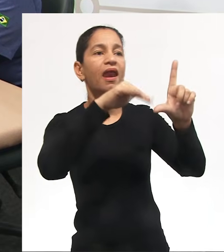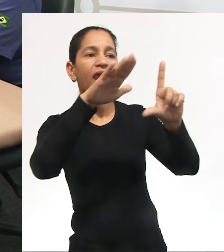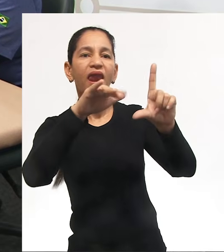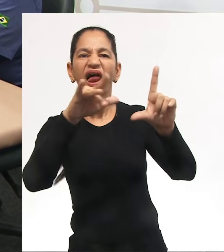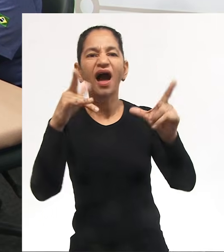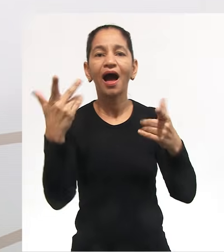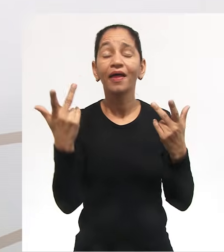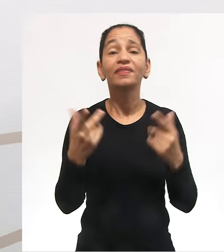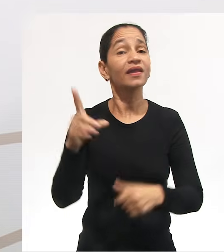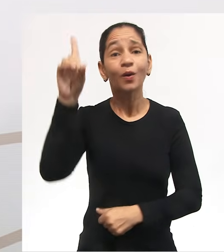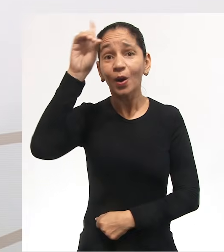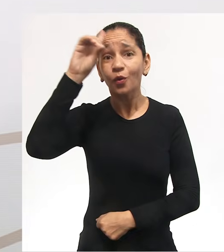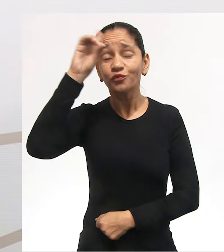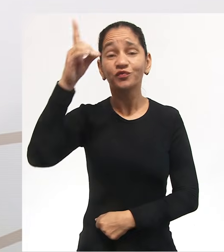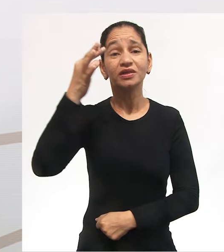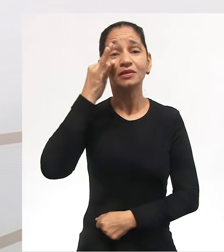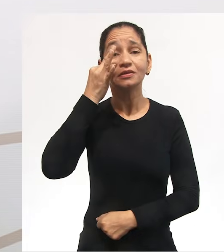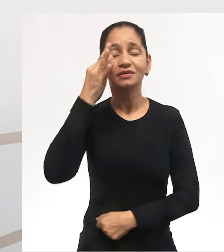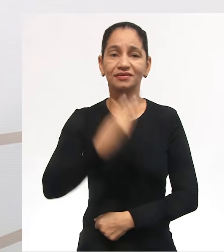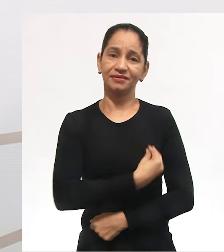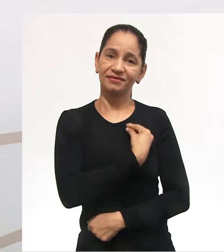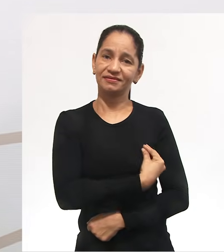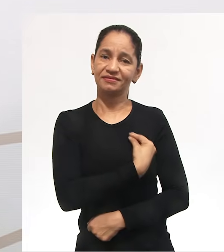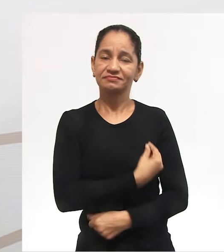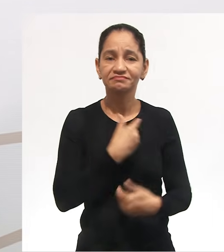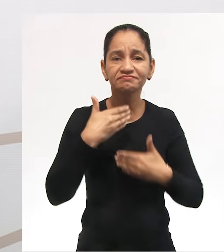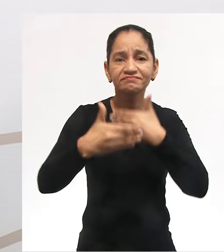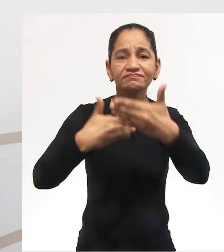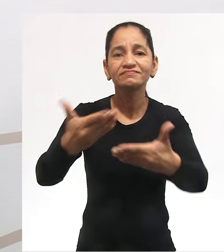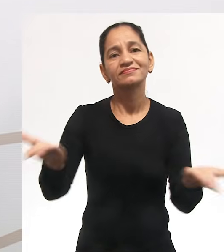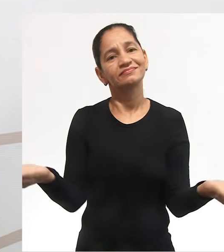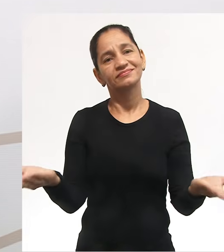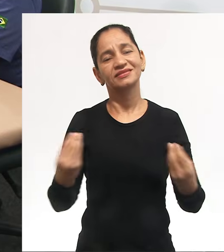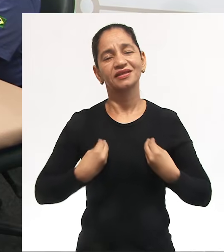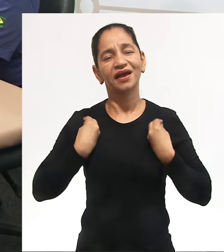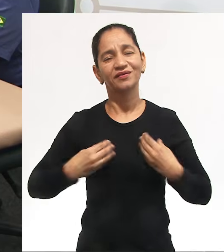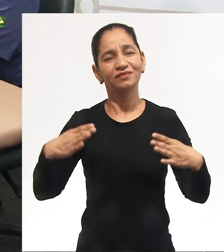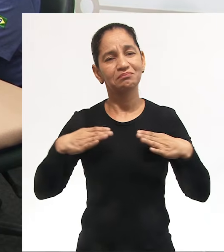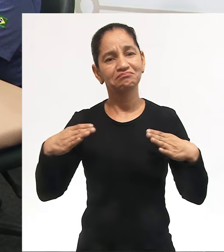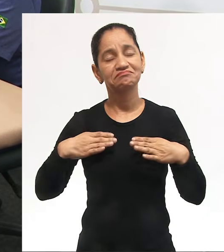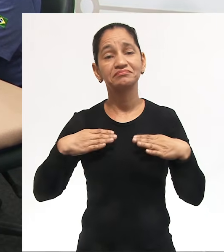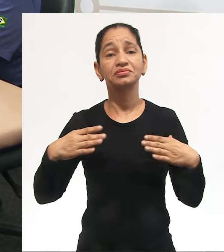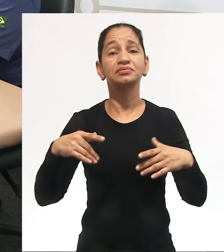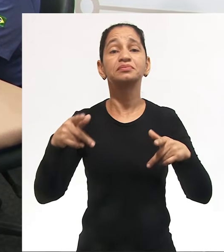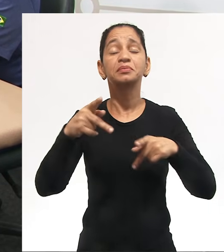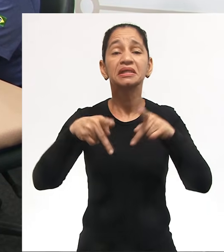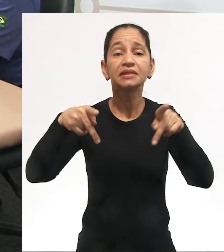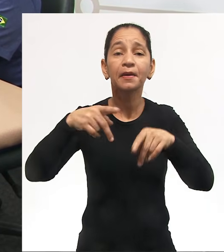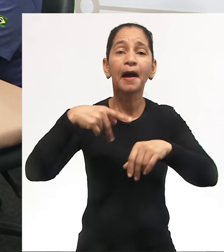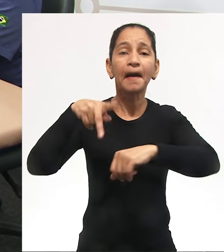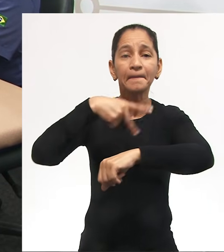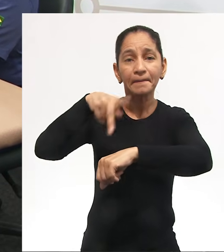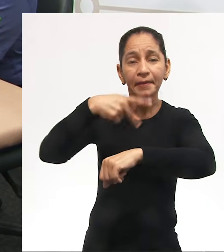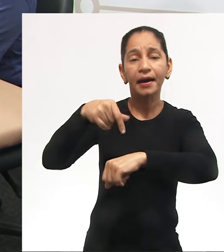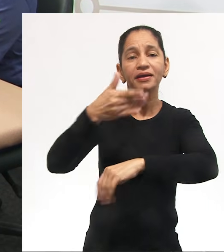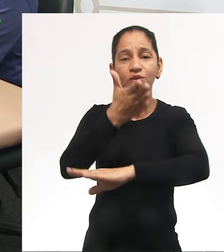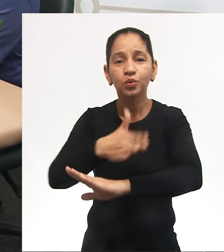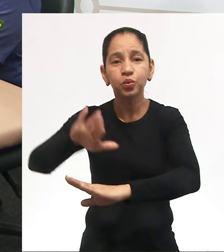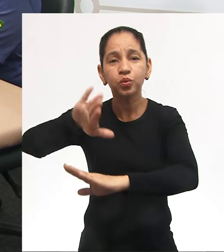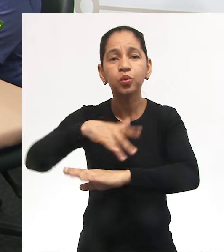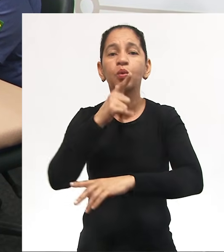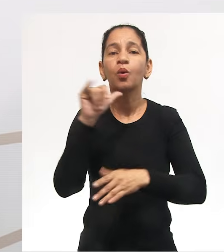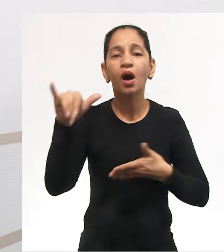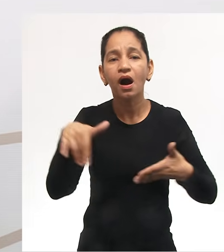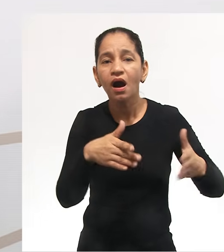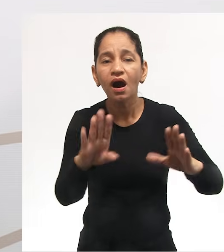de uma imagem qualquer, é o quadro que eles vivenciam, né. Sim, É é a cidade vivência. deles, é a Praça do Lago que